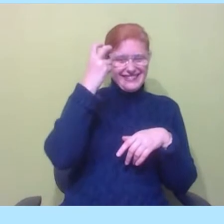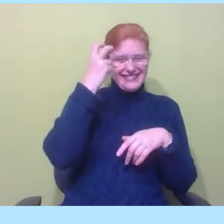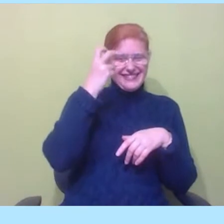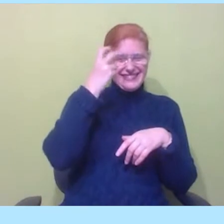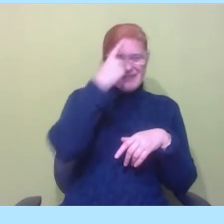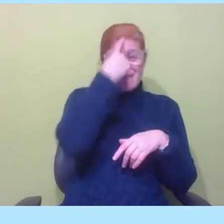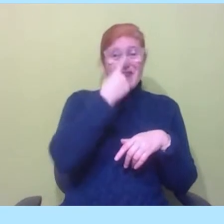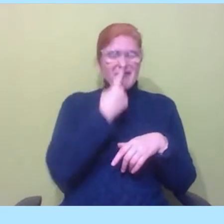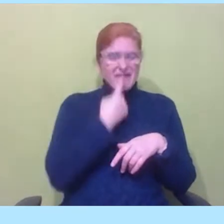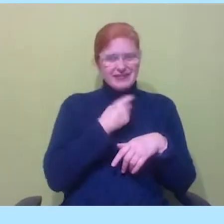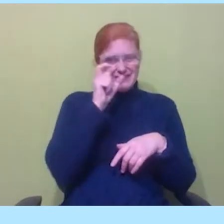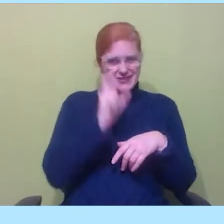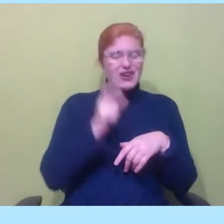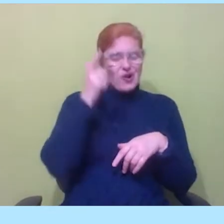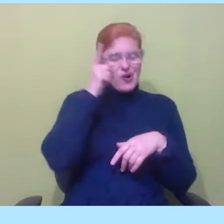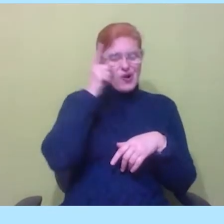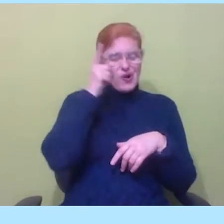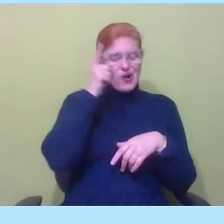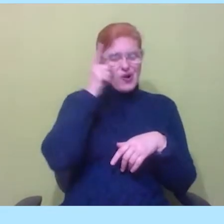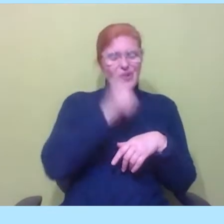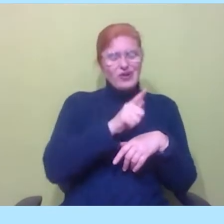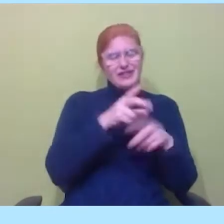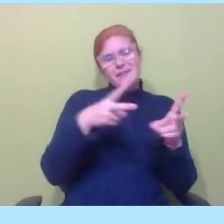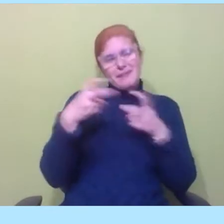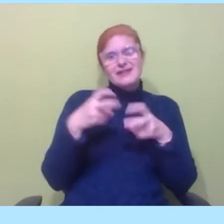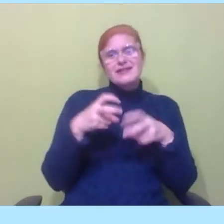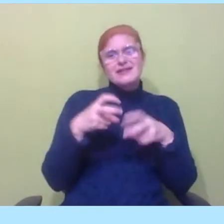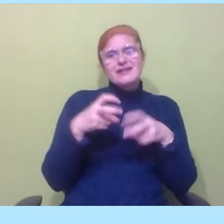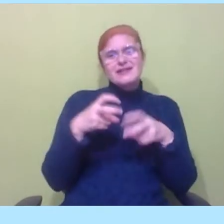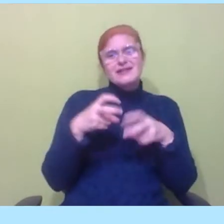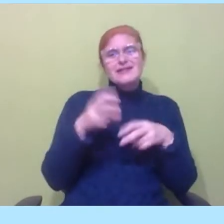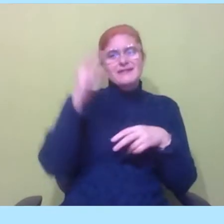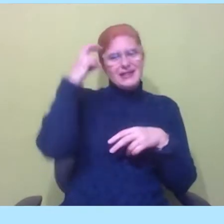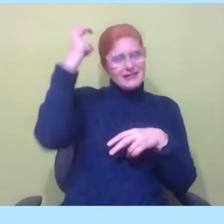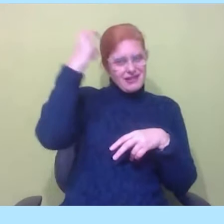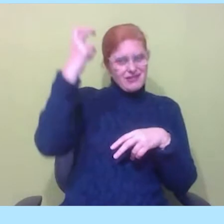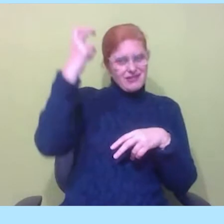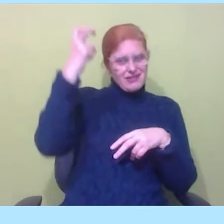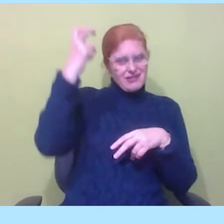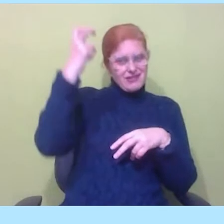intelectual pela sua fala, pela sua postura, pela sua prática.